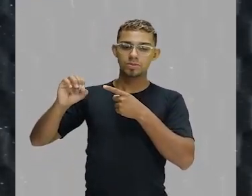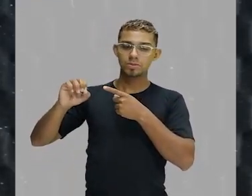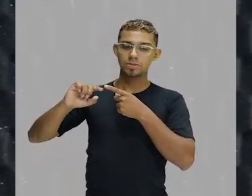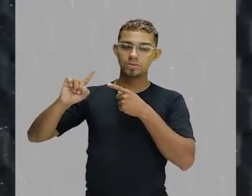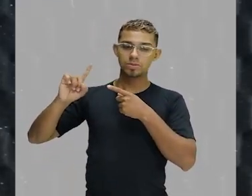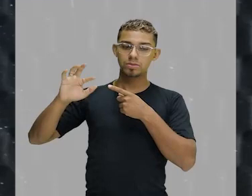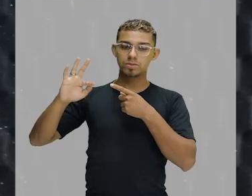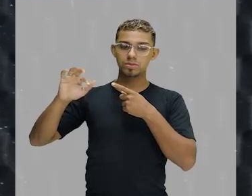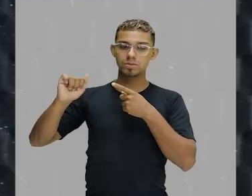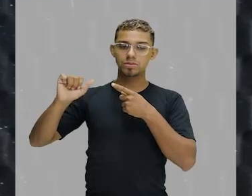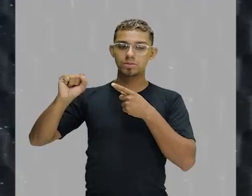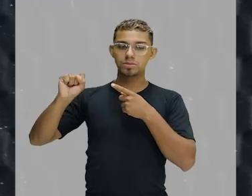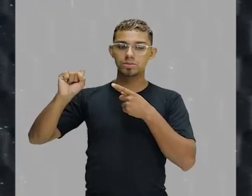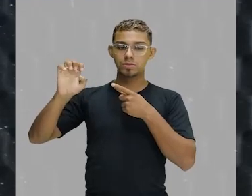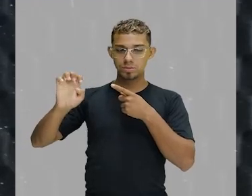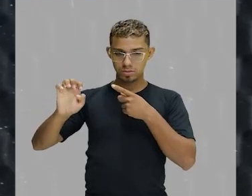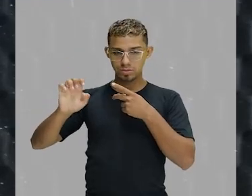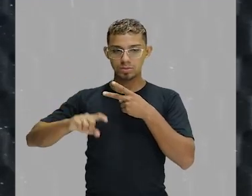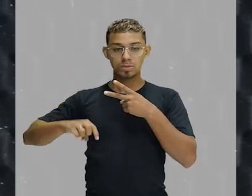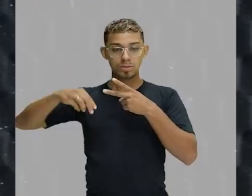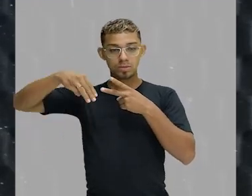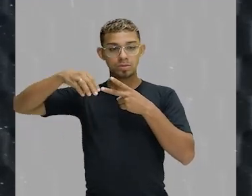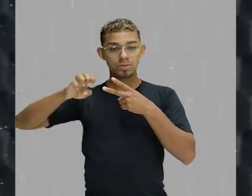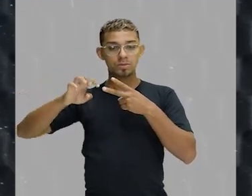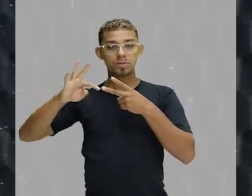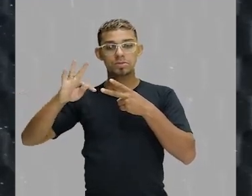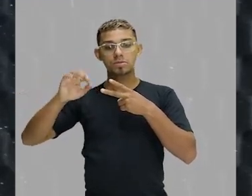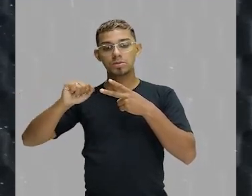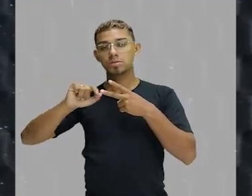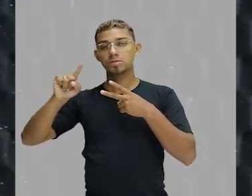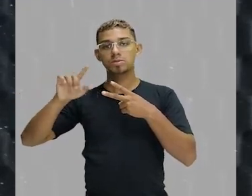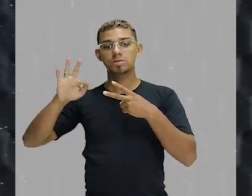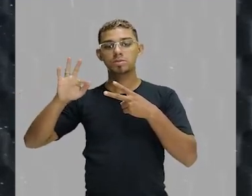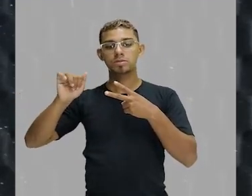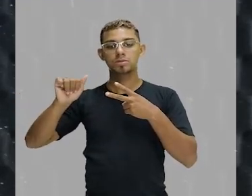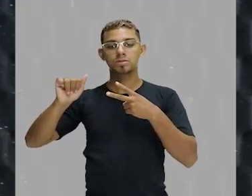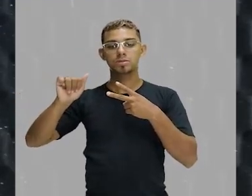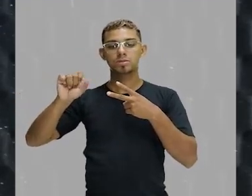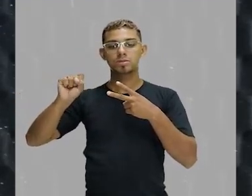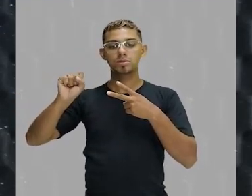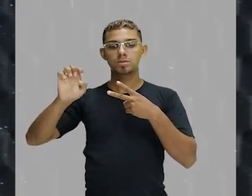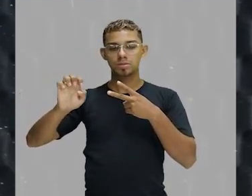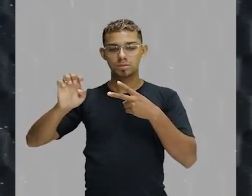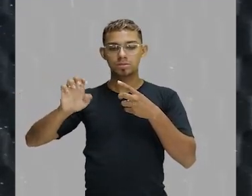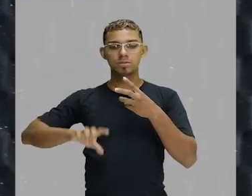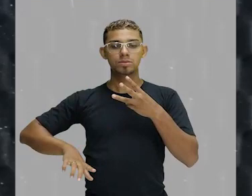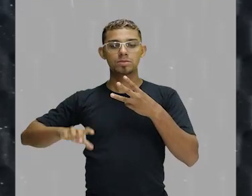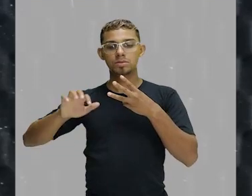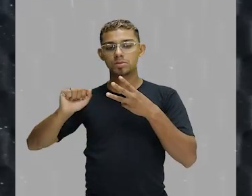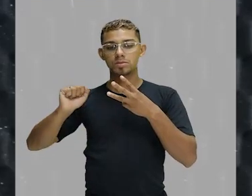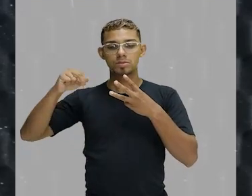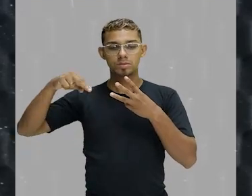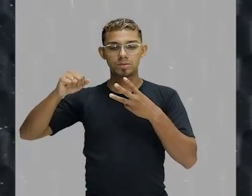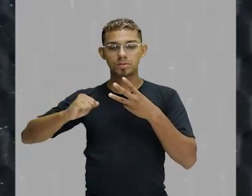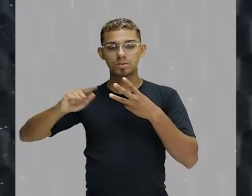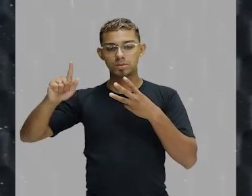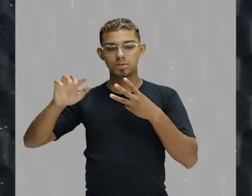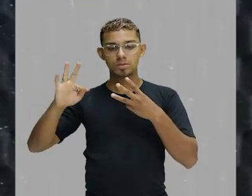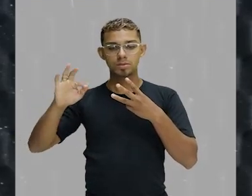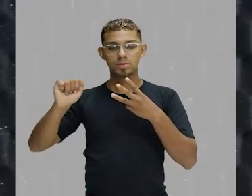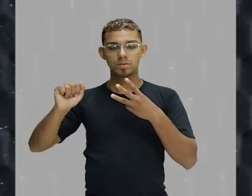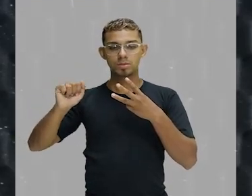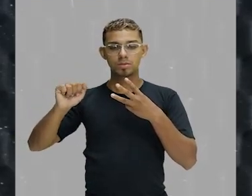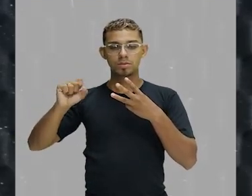tenho duas meioses, meiose 1 e meiose 2, eu vou ter na meiose 1, que ela vai ter